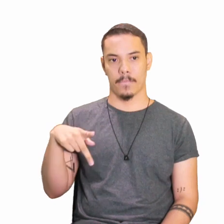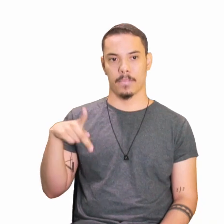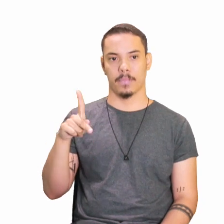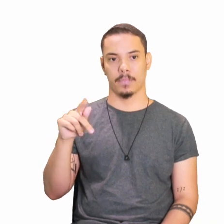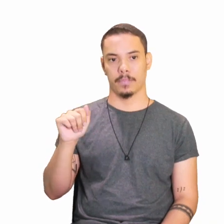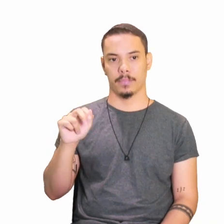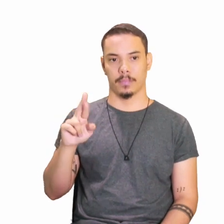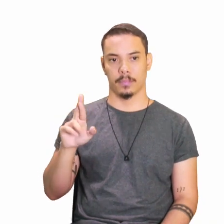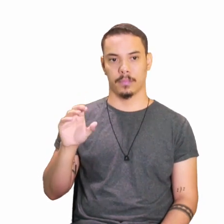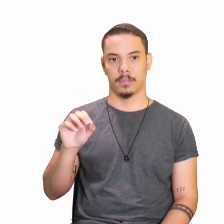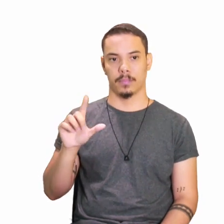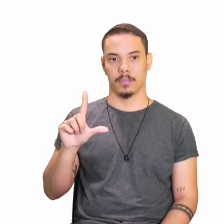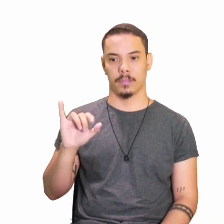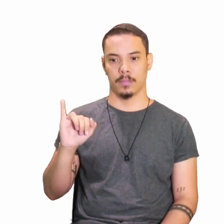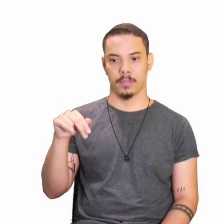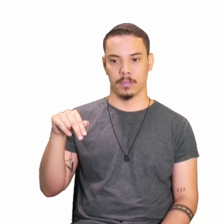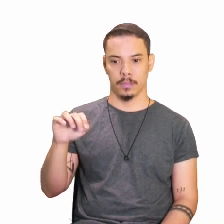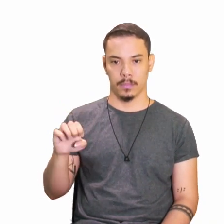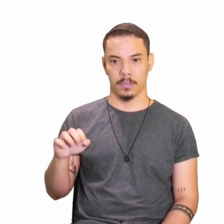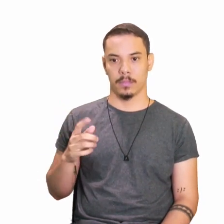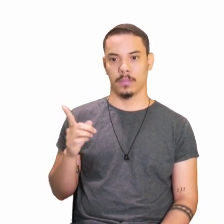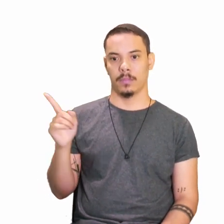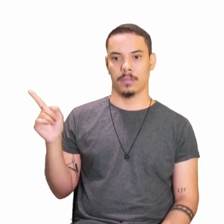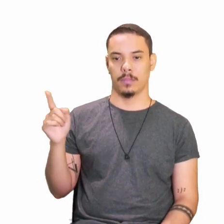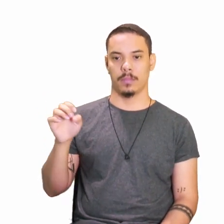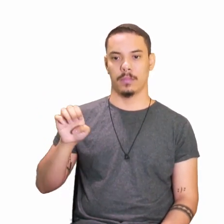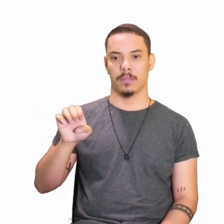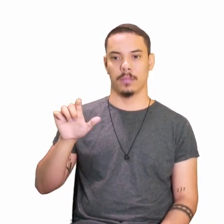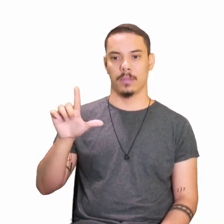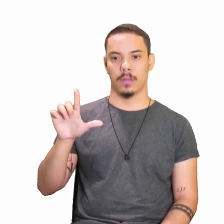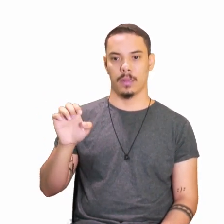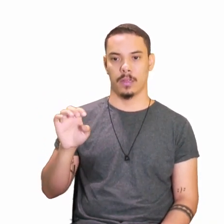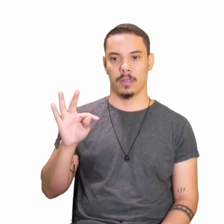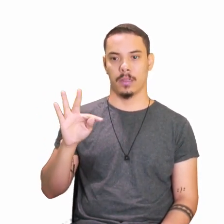Caroline e Letícia